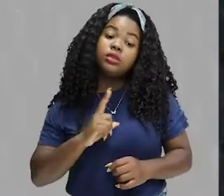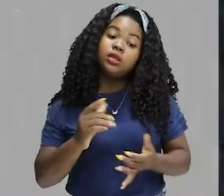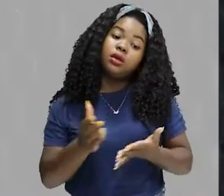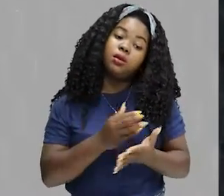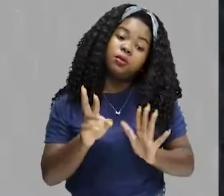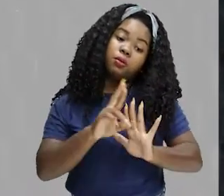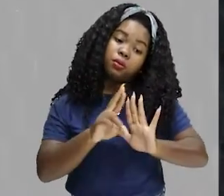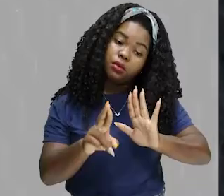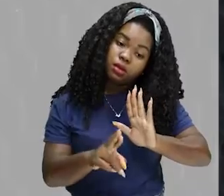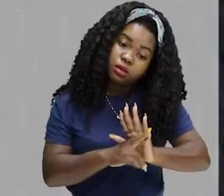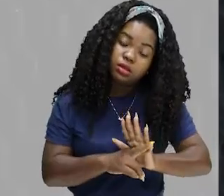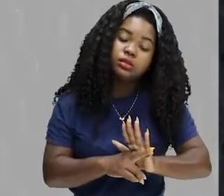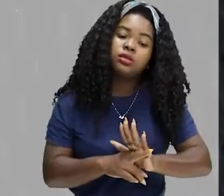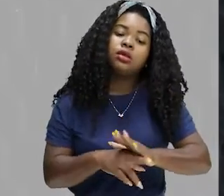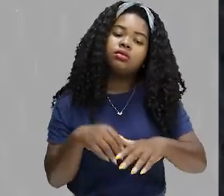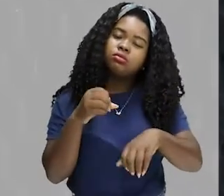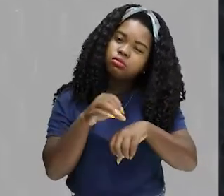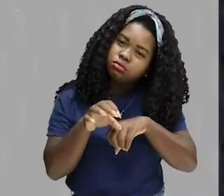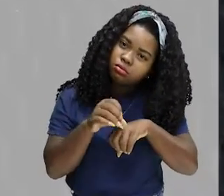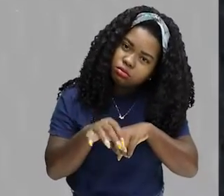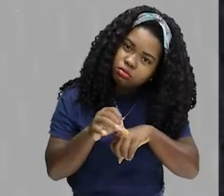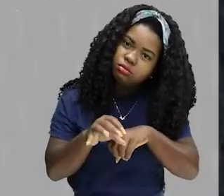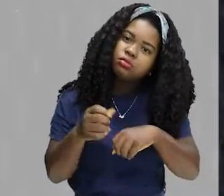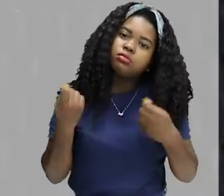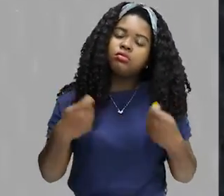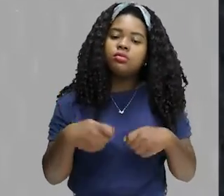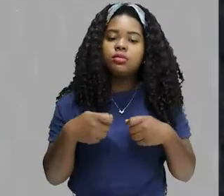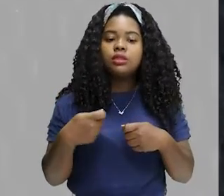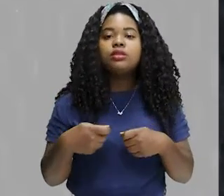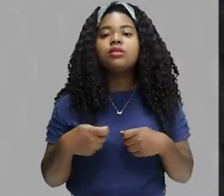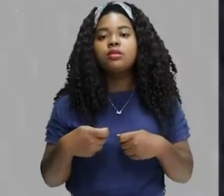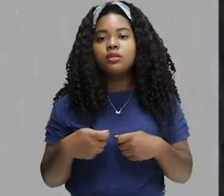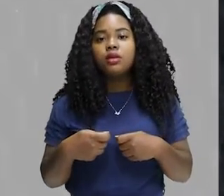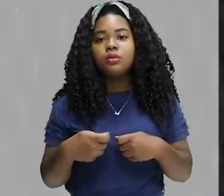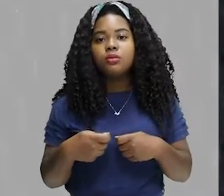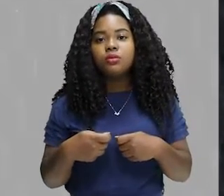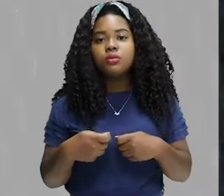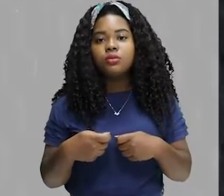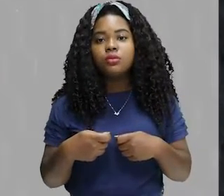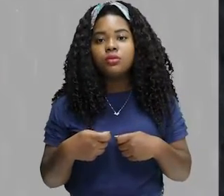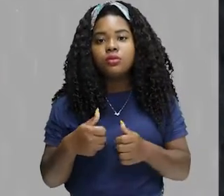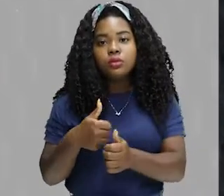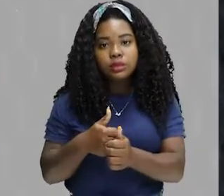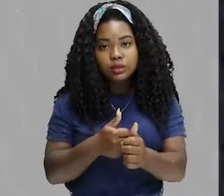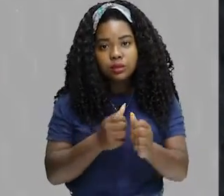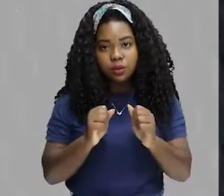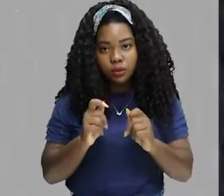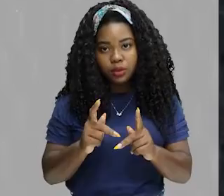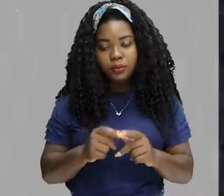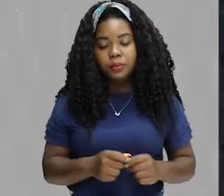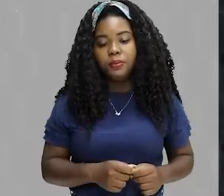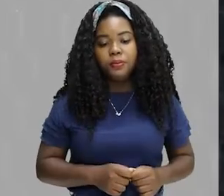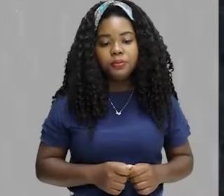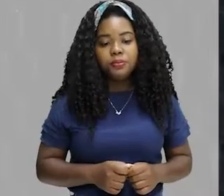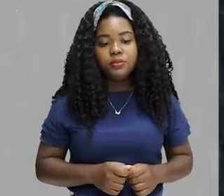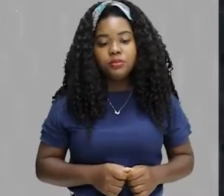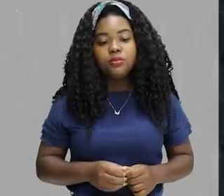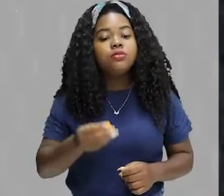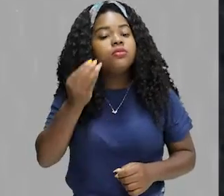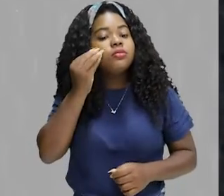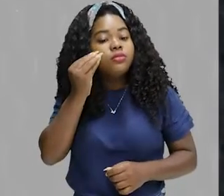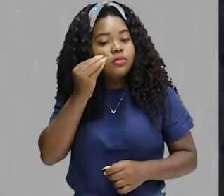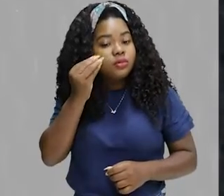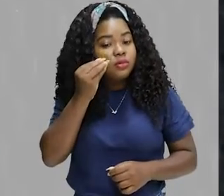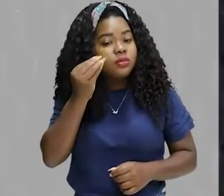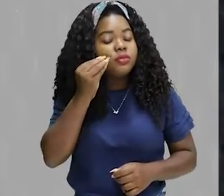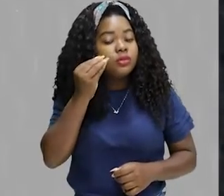né? Algumas dicas que precisamos seguir. E seguindo essas dicas, né, nós vamos tentar